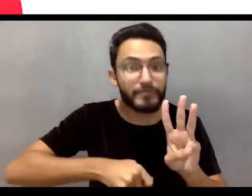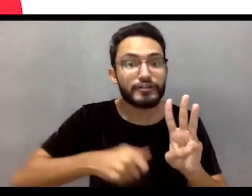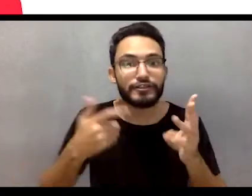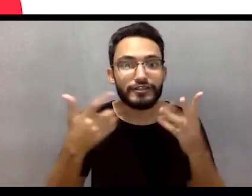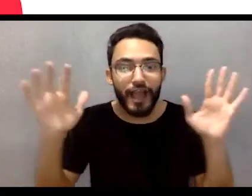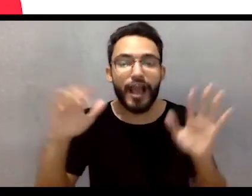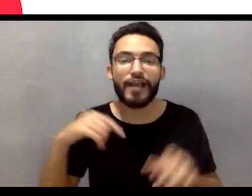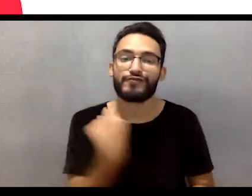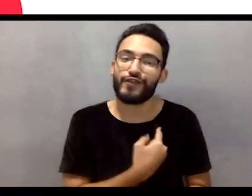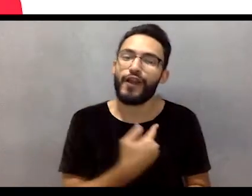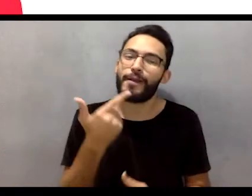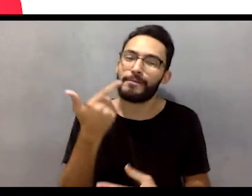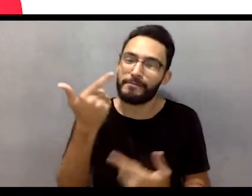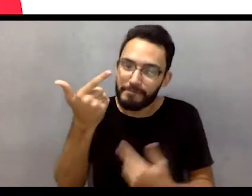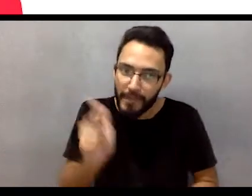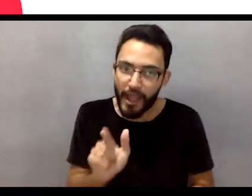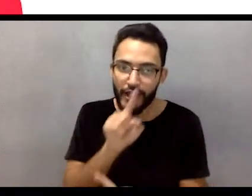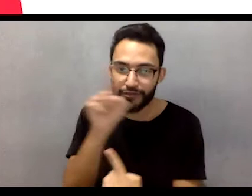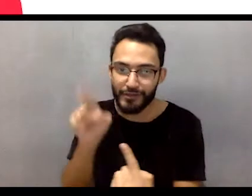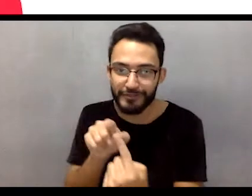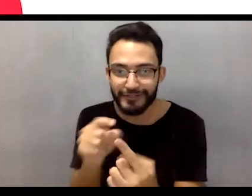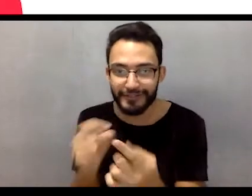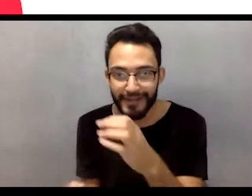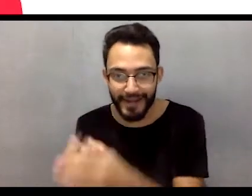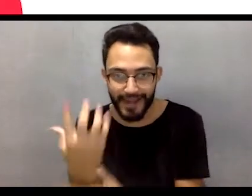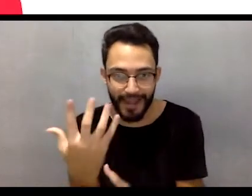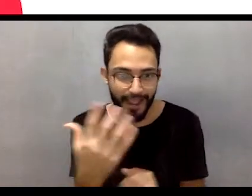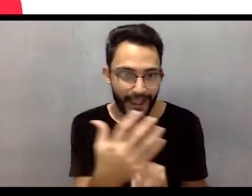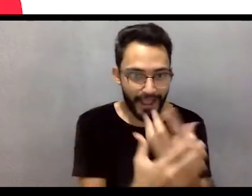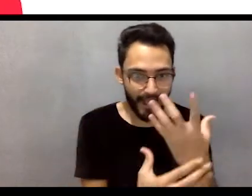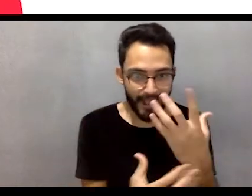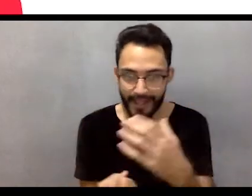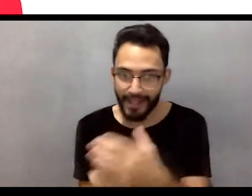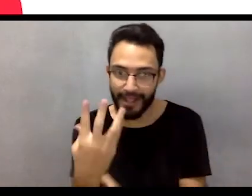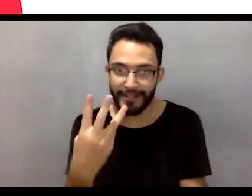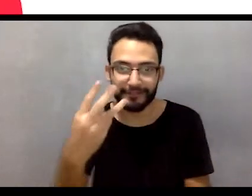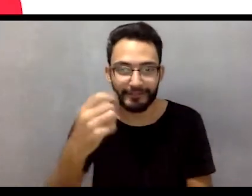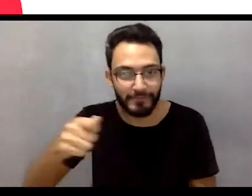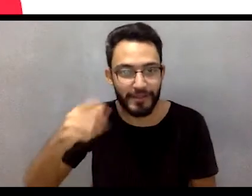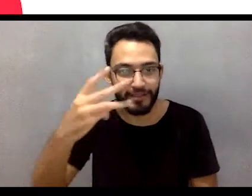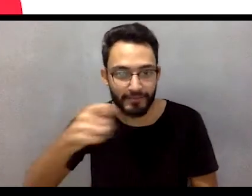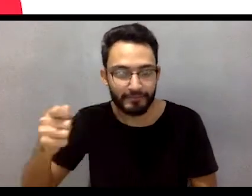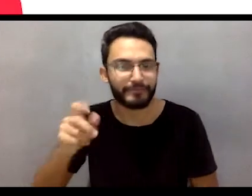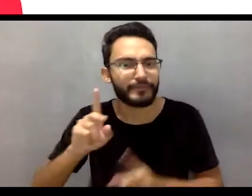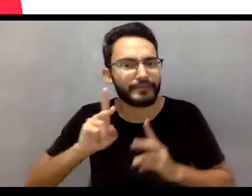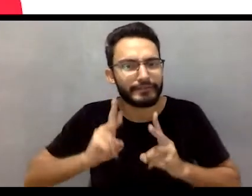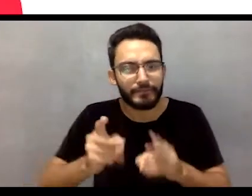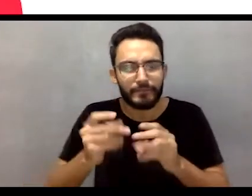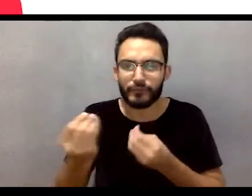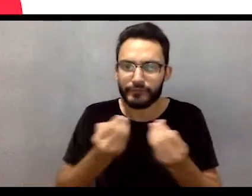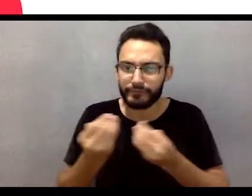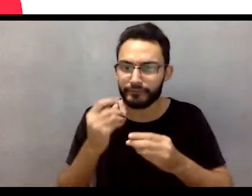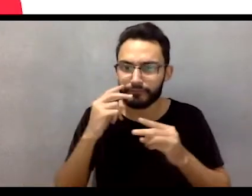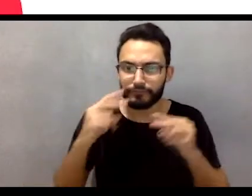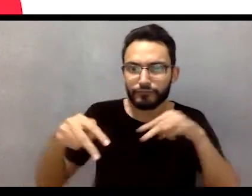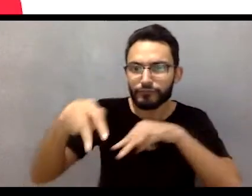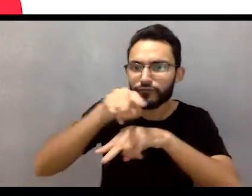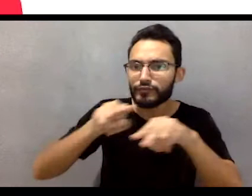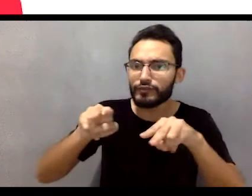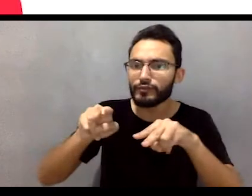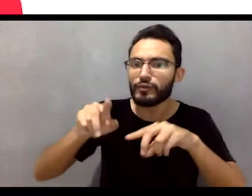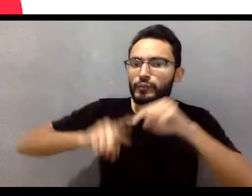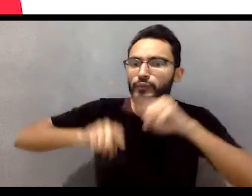cria novos OKRs. O OKR, ele muda a forma como você olha o mercado e